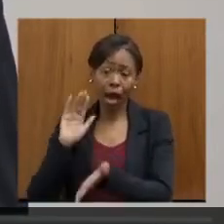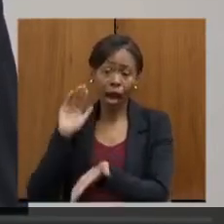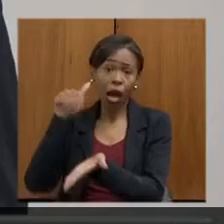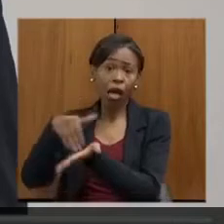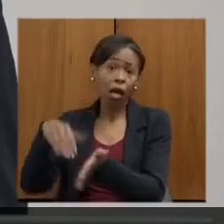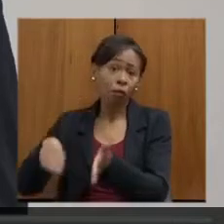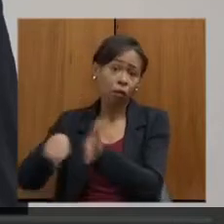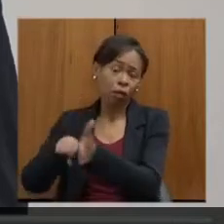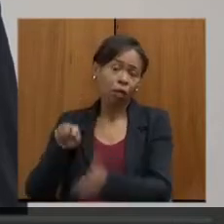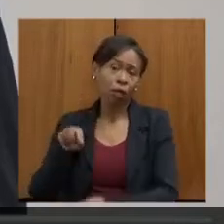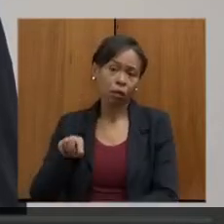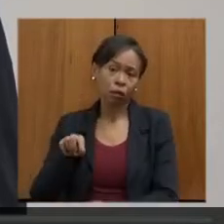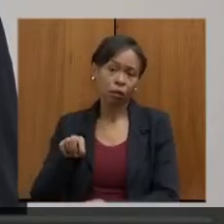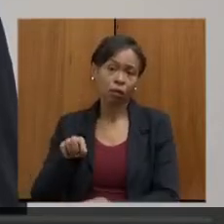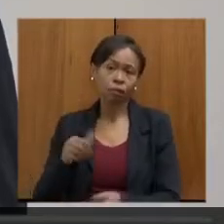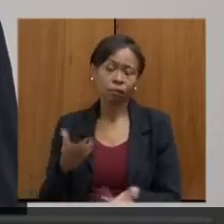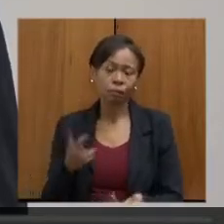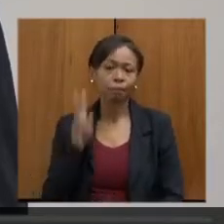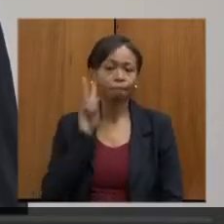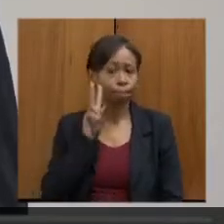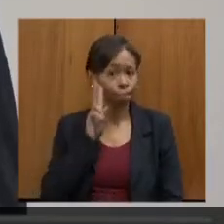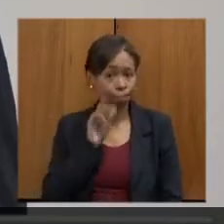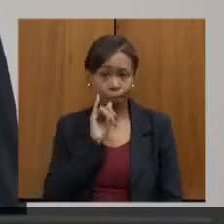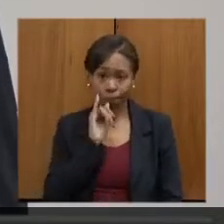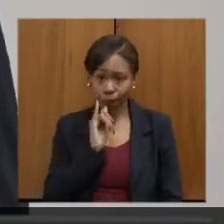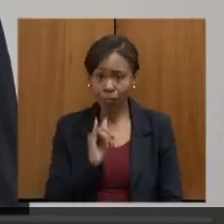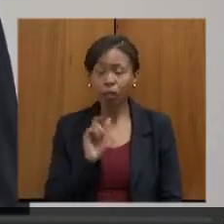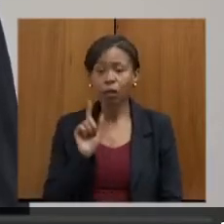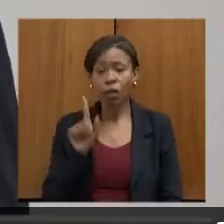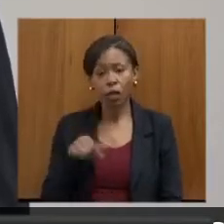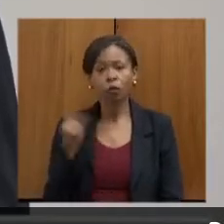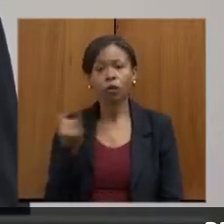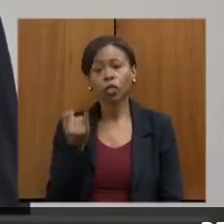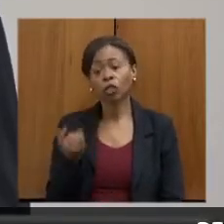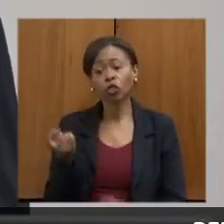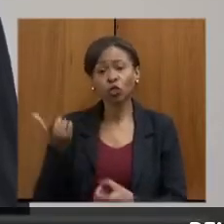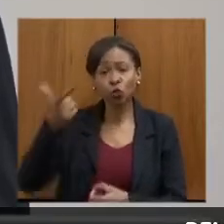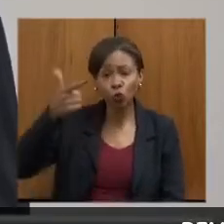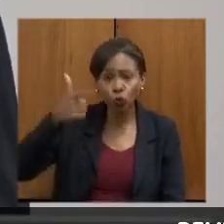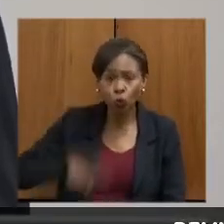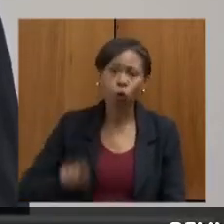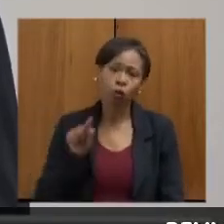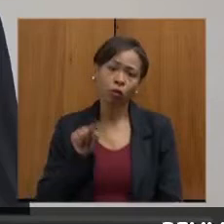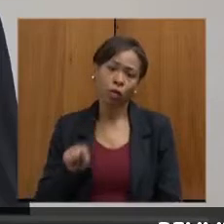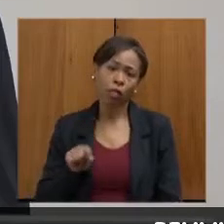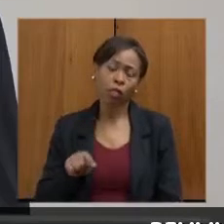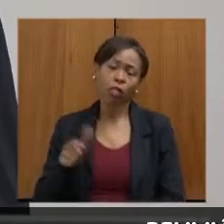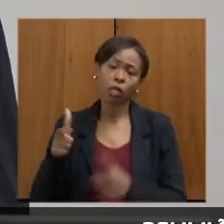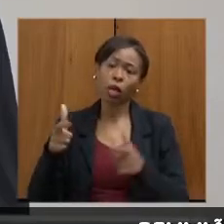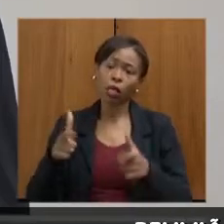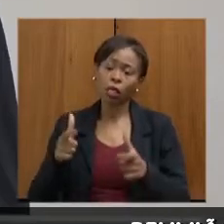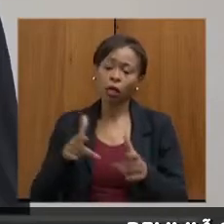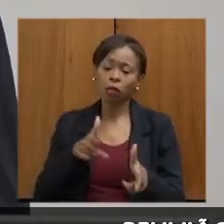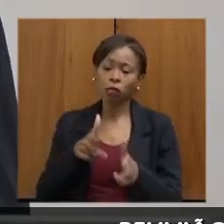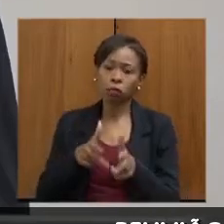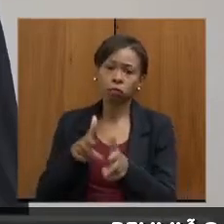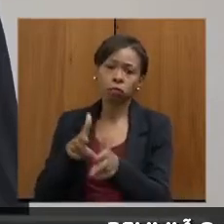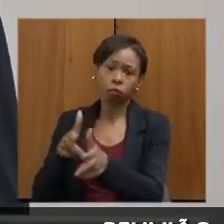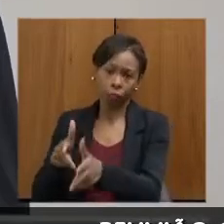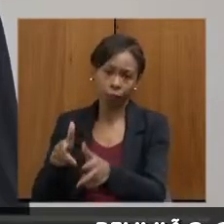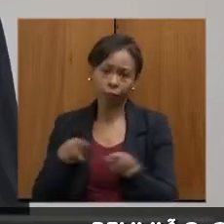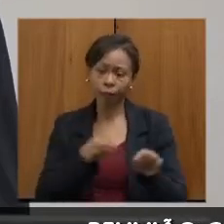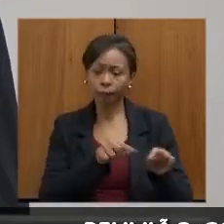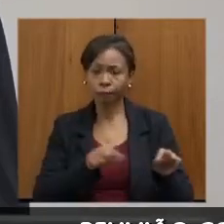lembrança da importância de retomarmos essas linhas né o sonho monopolista da Vale